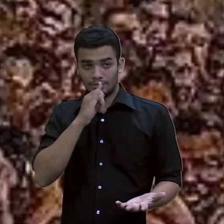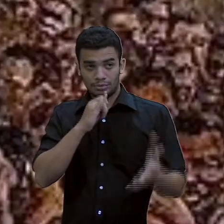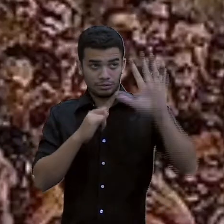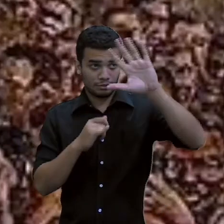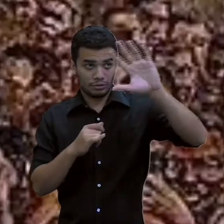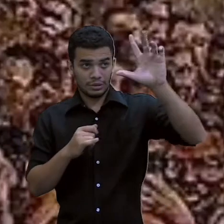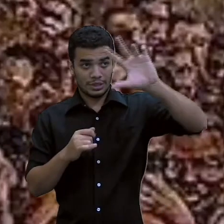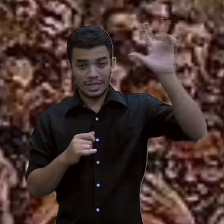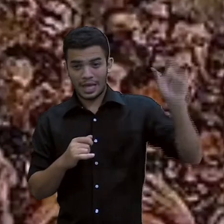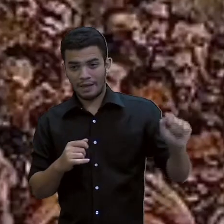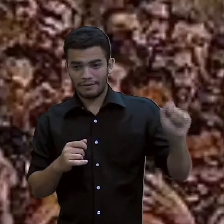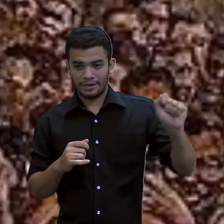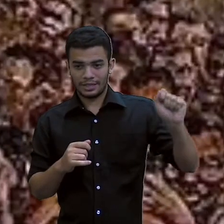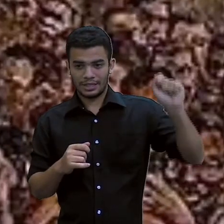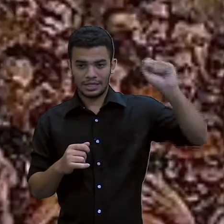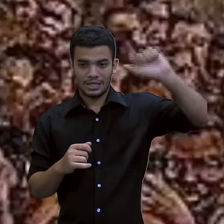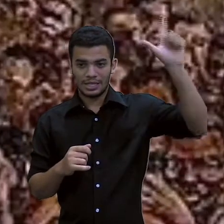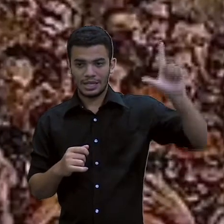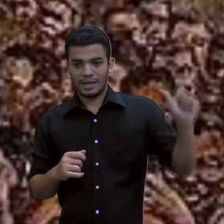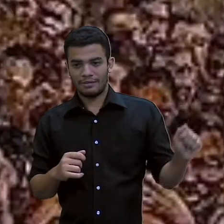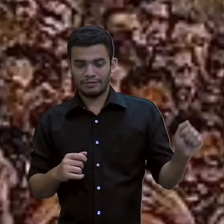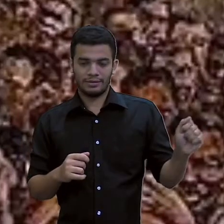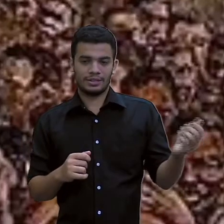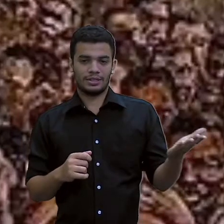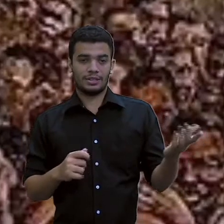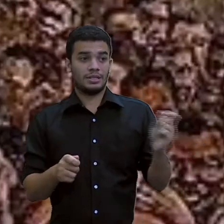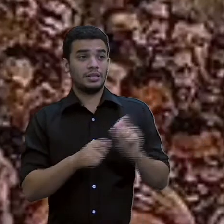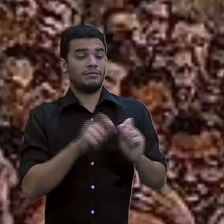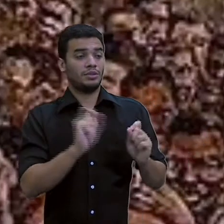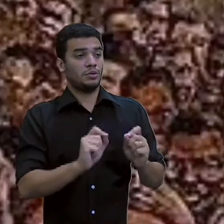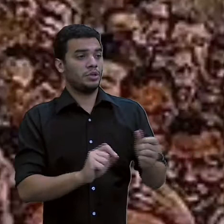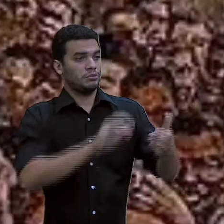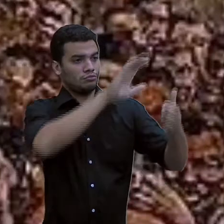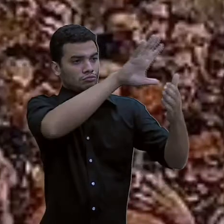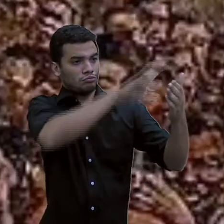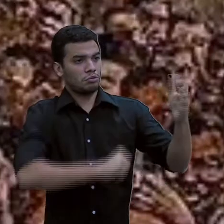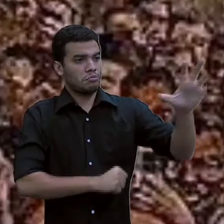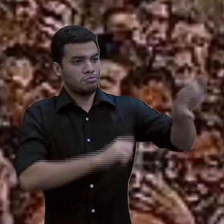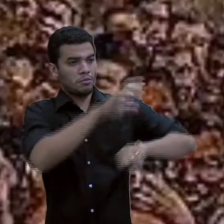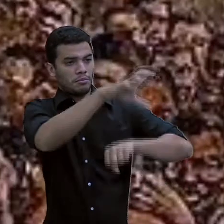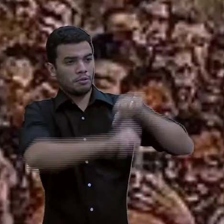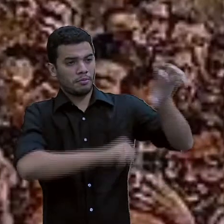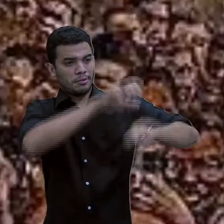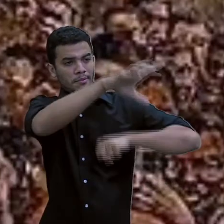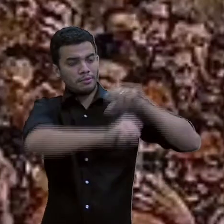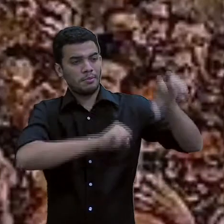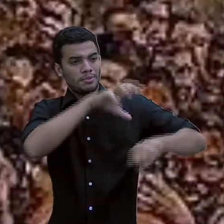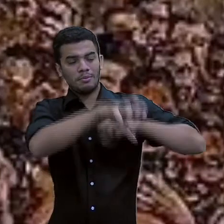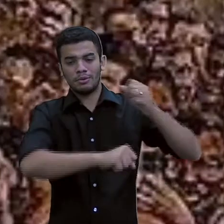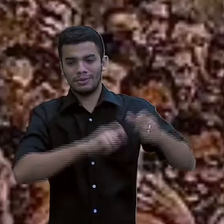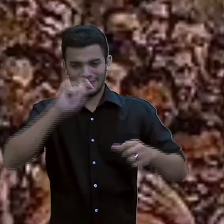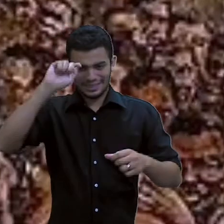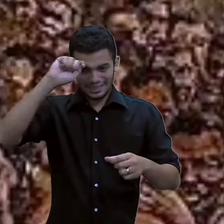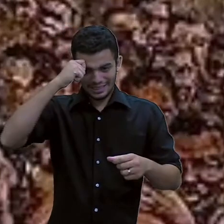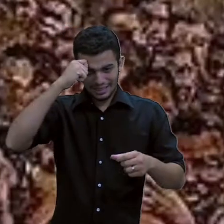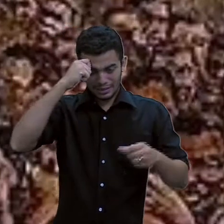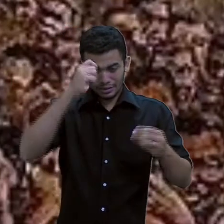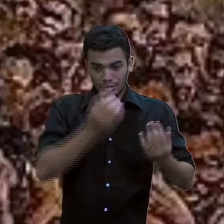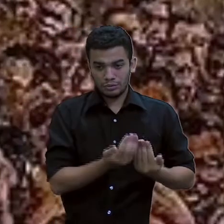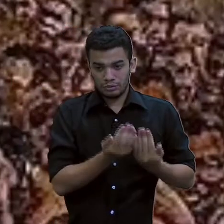os portugueses buscaram nos negros a mão de obra escrava para ocupar tais postos de